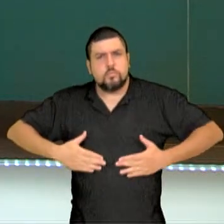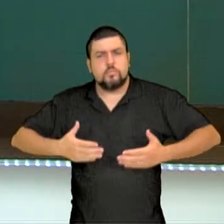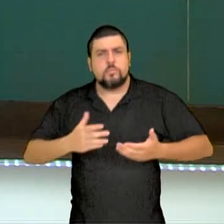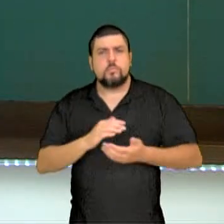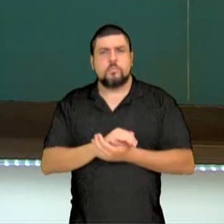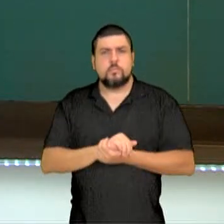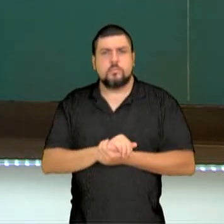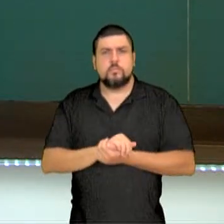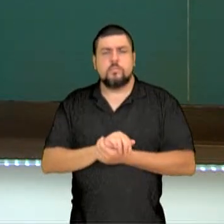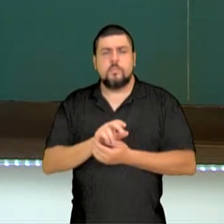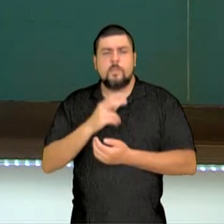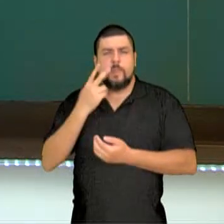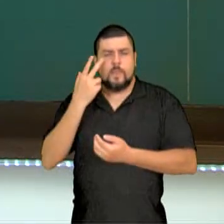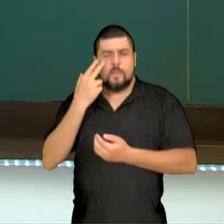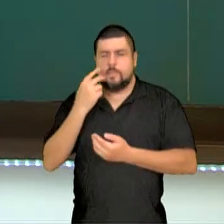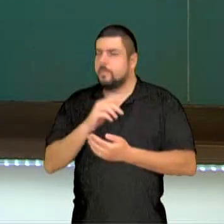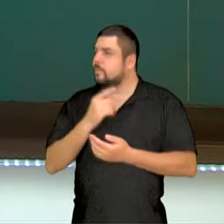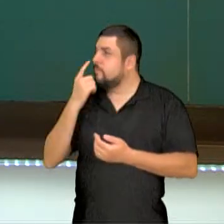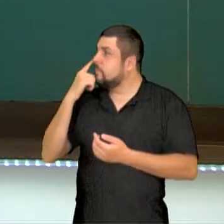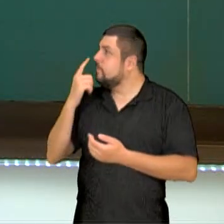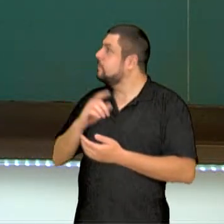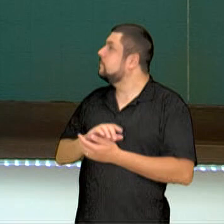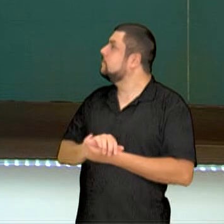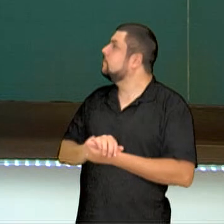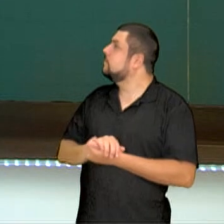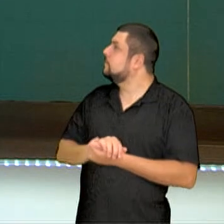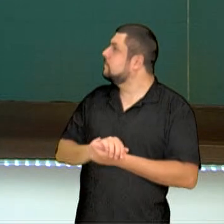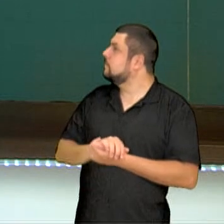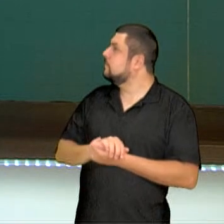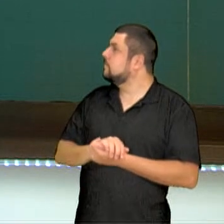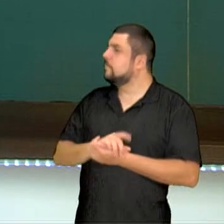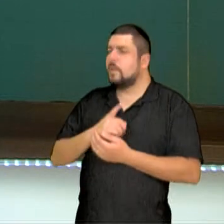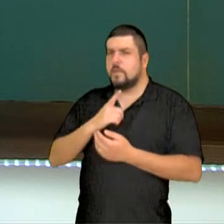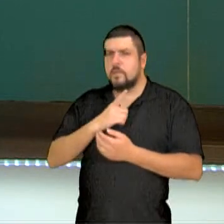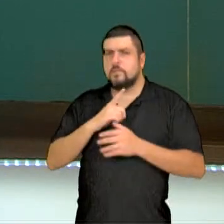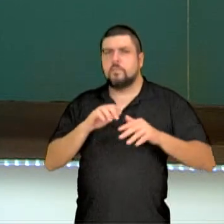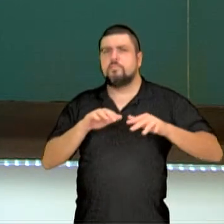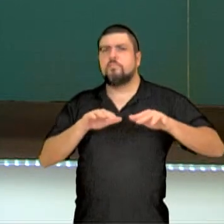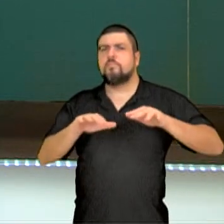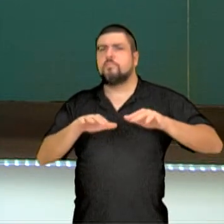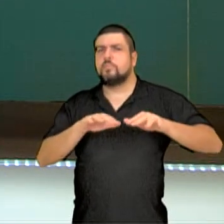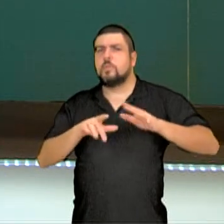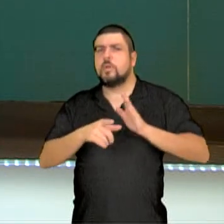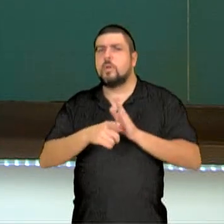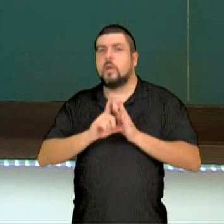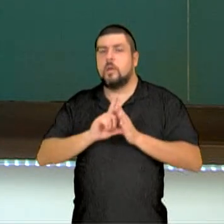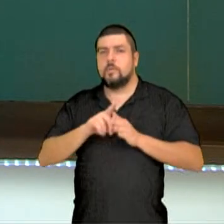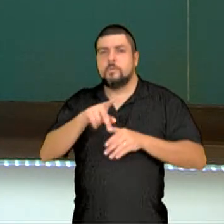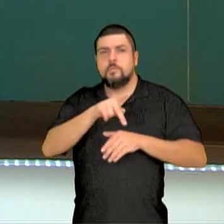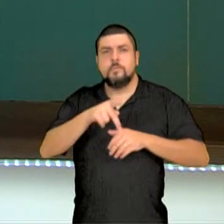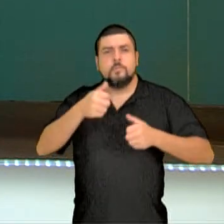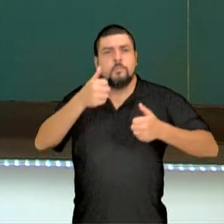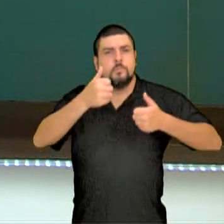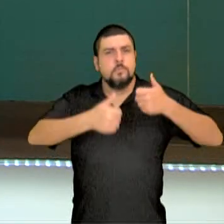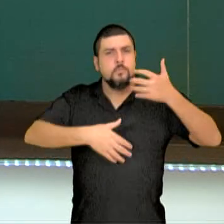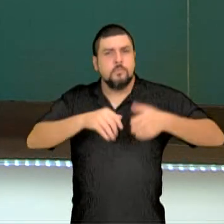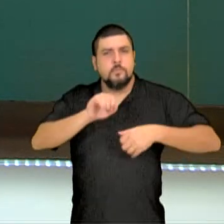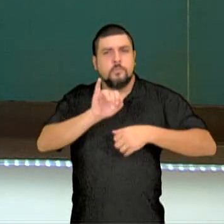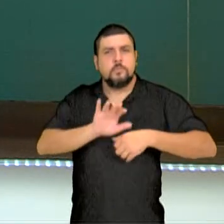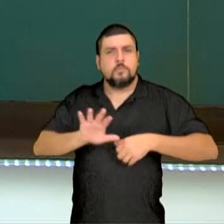é bem característico. Aqui na imagem dá para a gente ver vários movimentos que a gente pode associar o que a professora falou com a imagem.